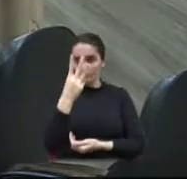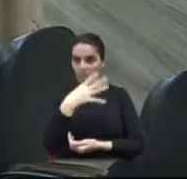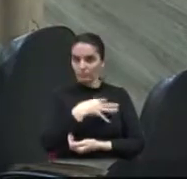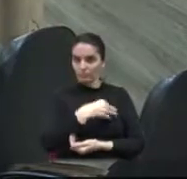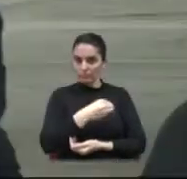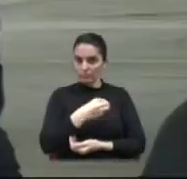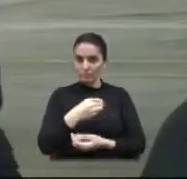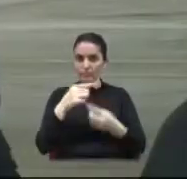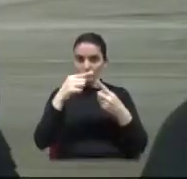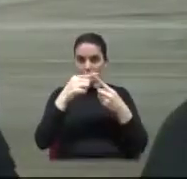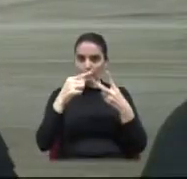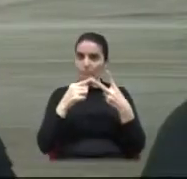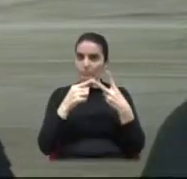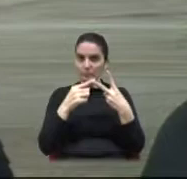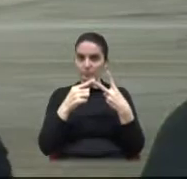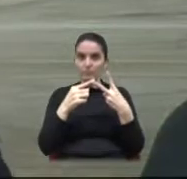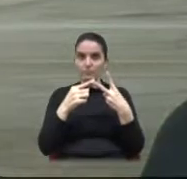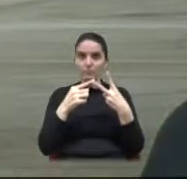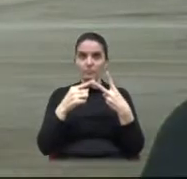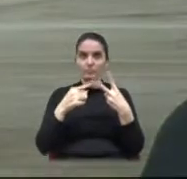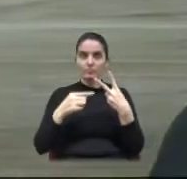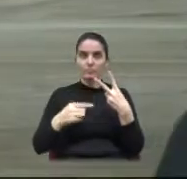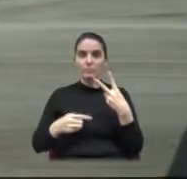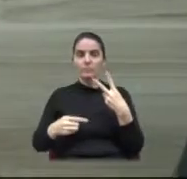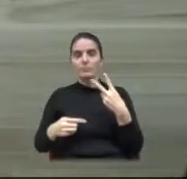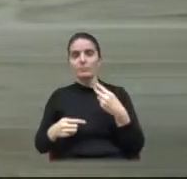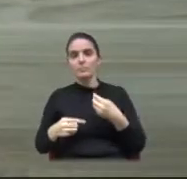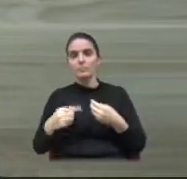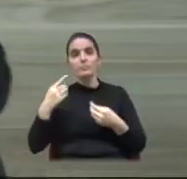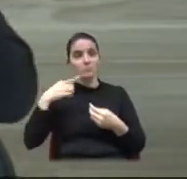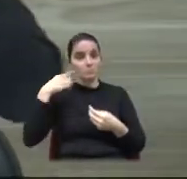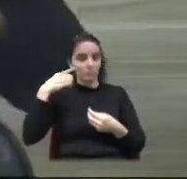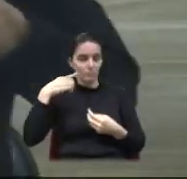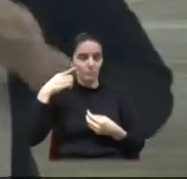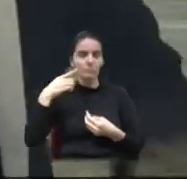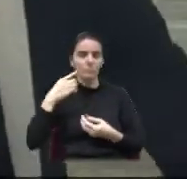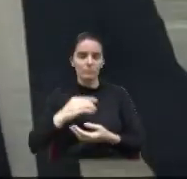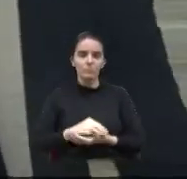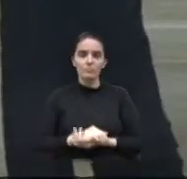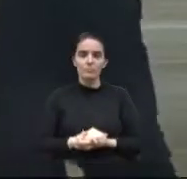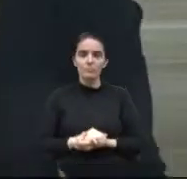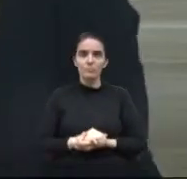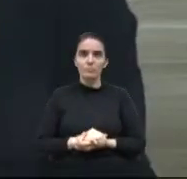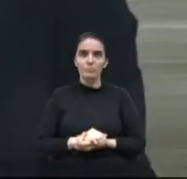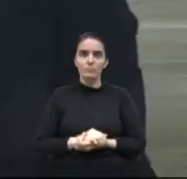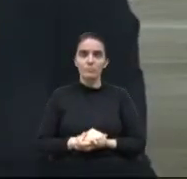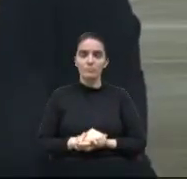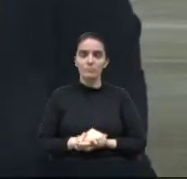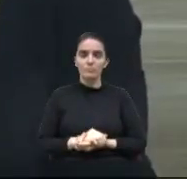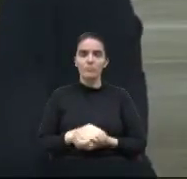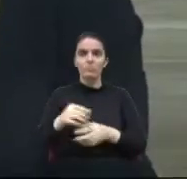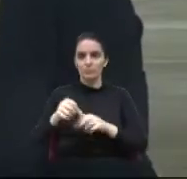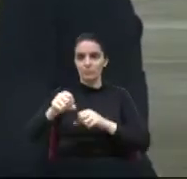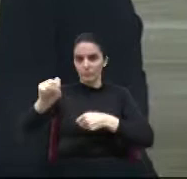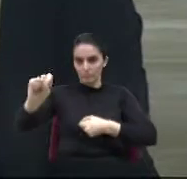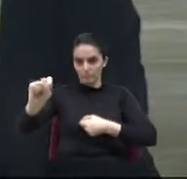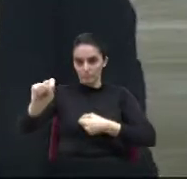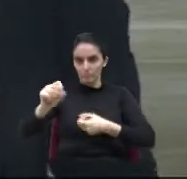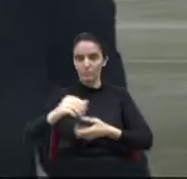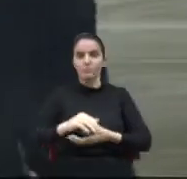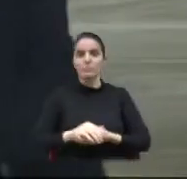2 deles seguem a área do direito. Um filho formado e a